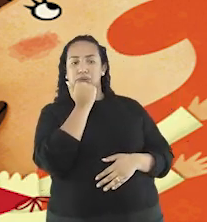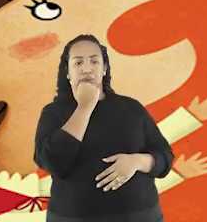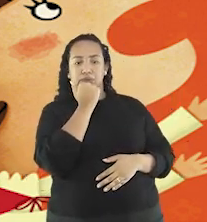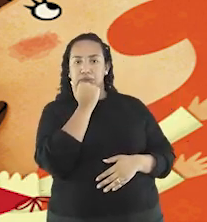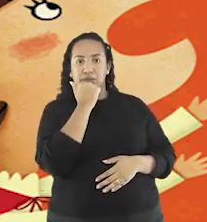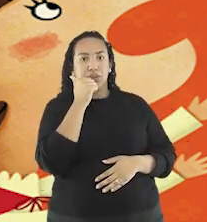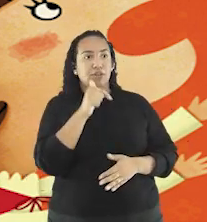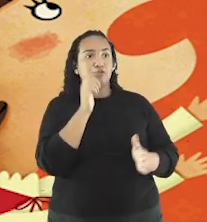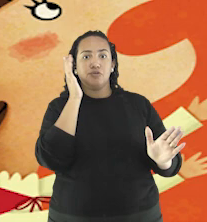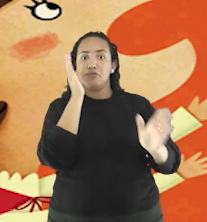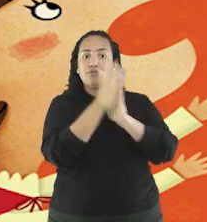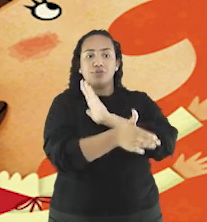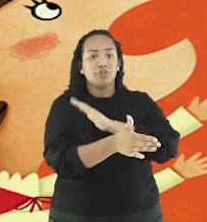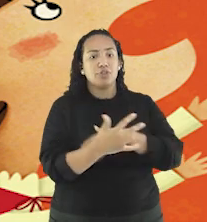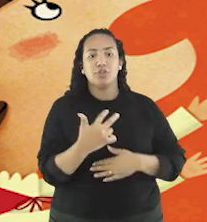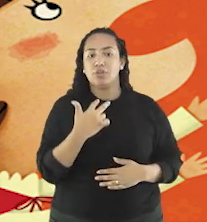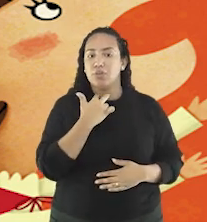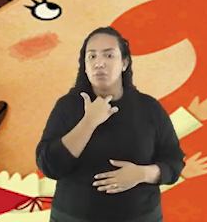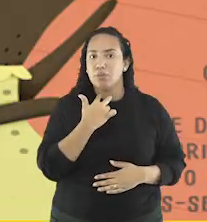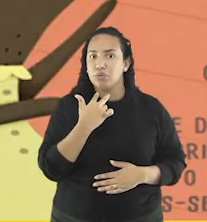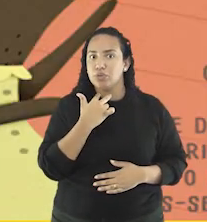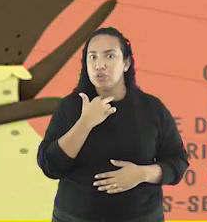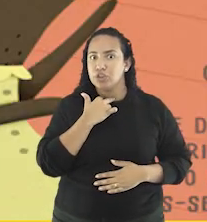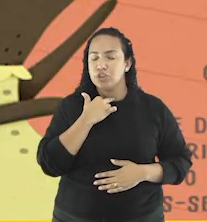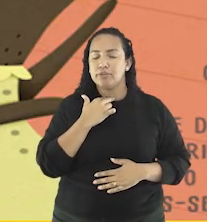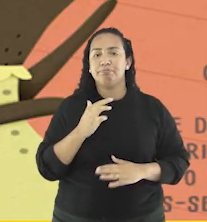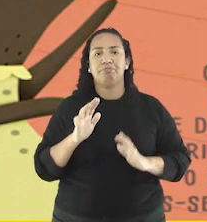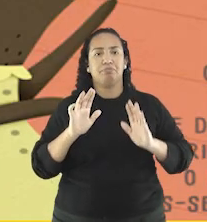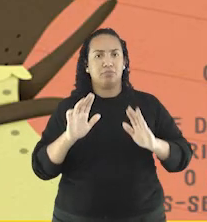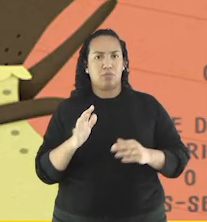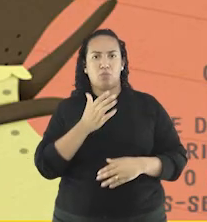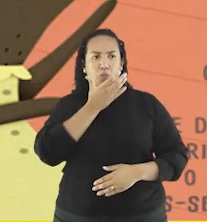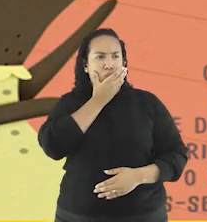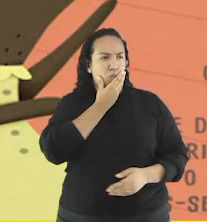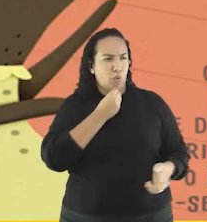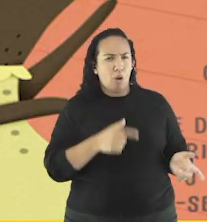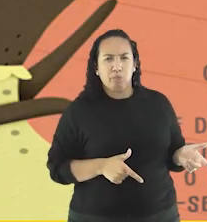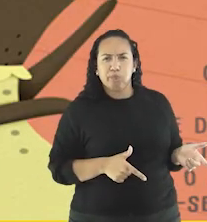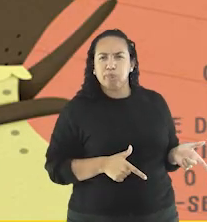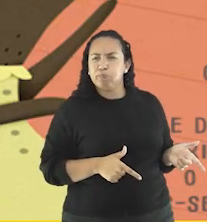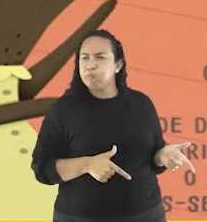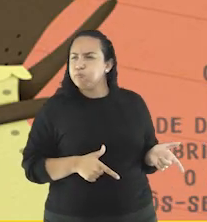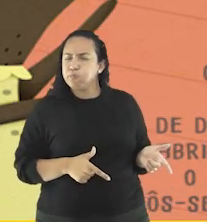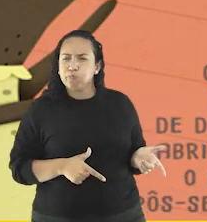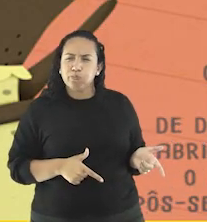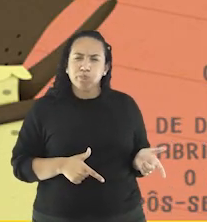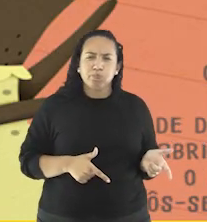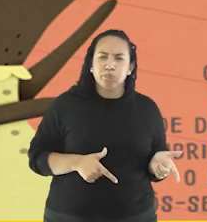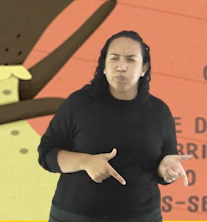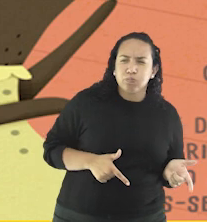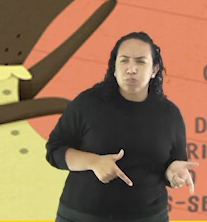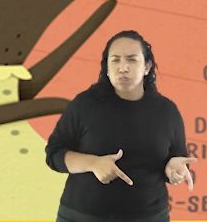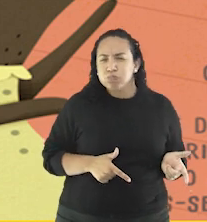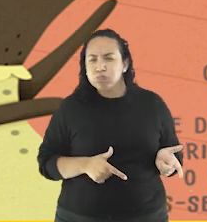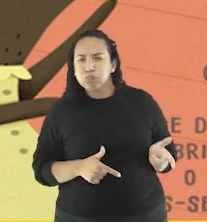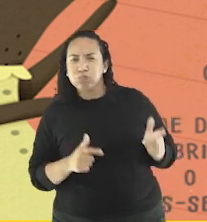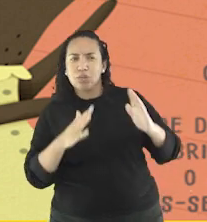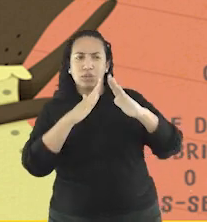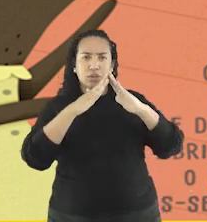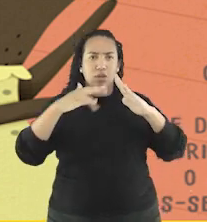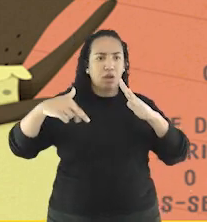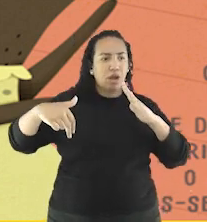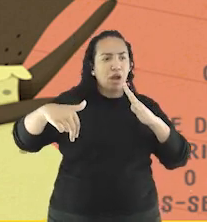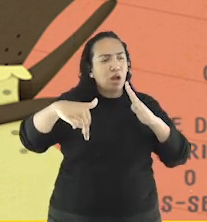ela tivesse tempo de fugir. Um caçador valente que passava